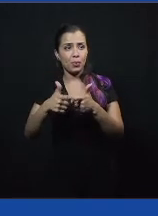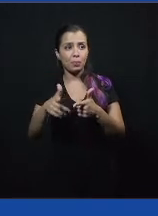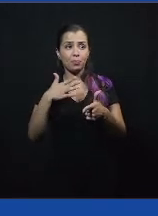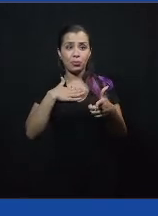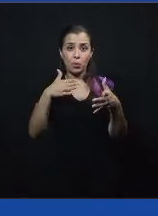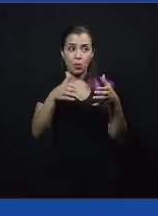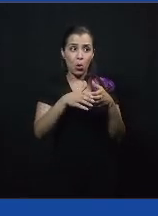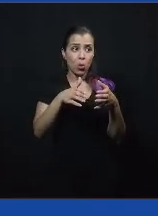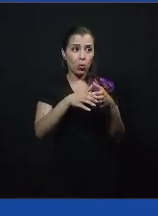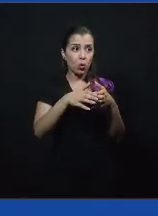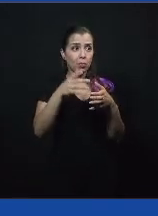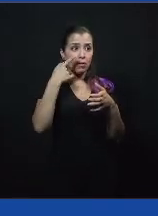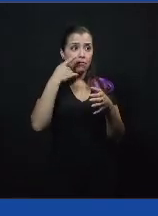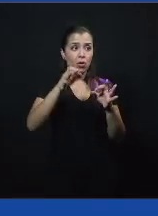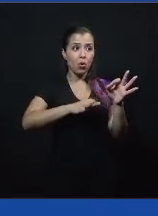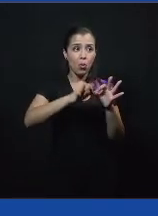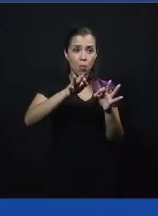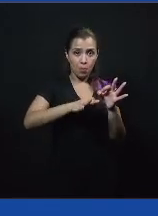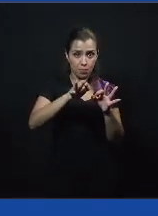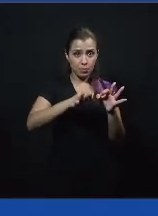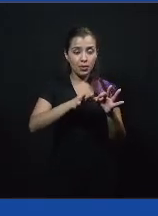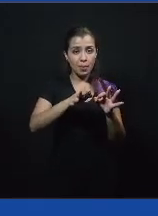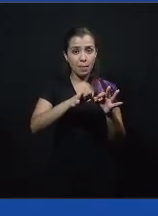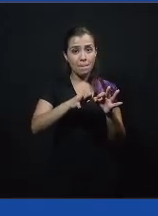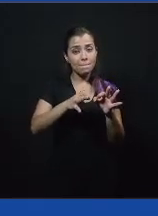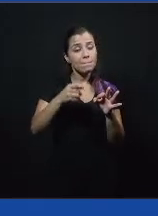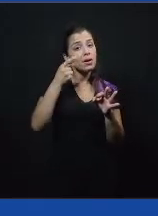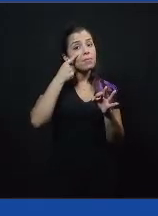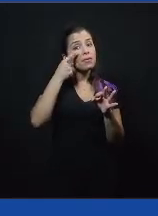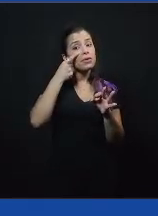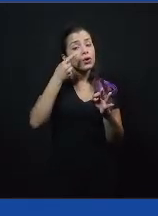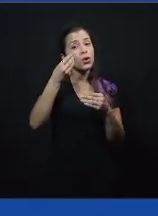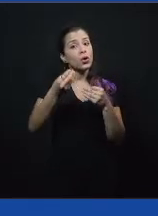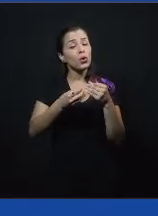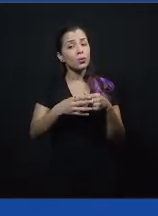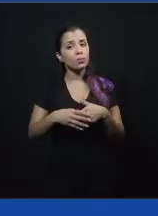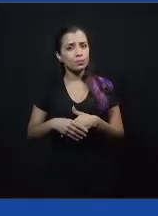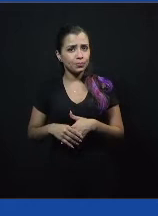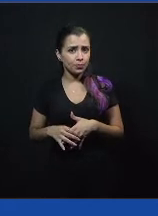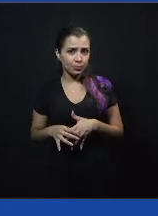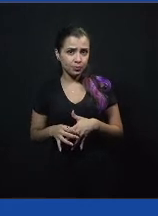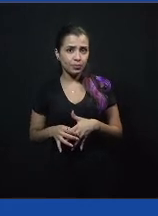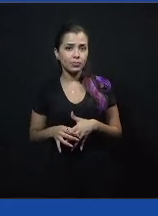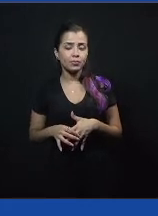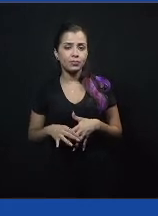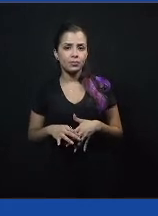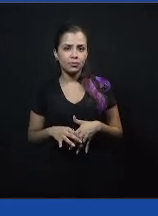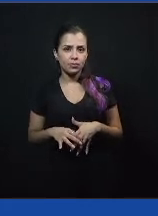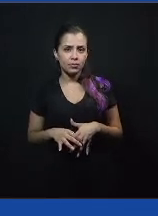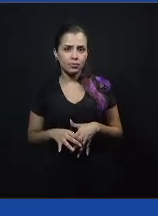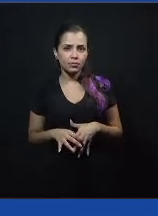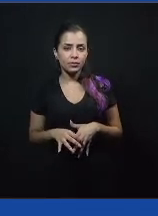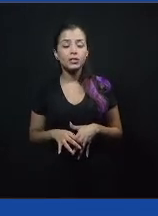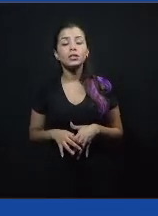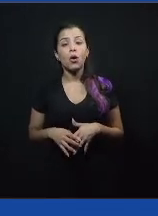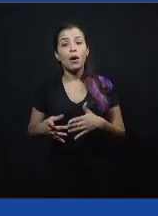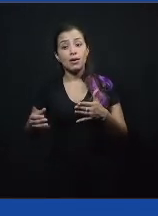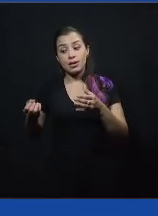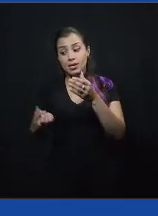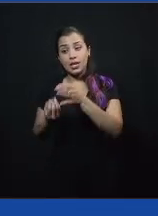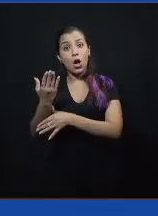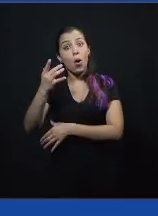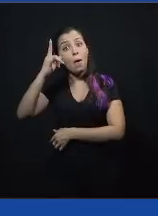uma solução para ele para o nosso problema que era criar uma conta no Instagram tirar servir como apoio para divulgação